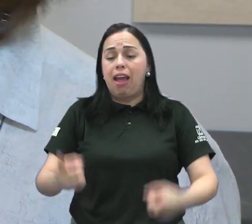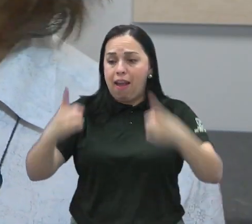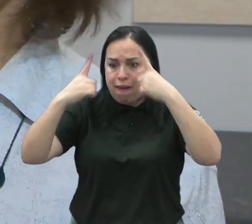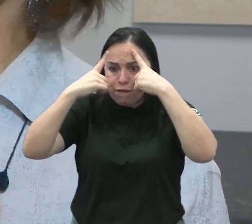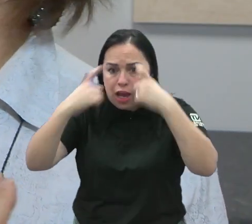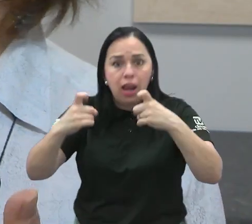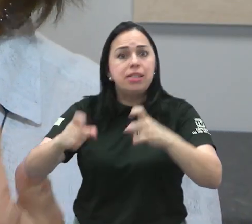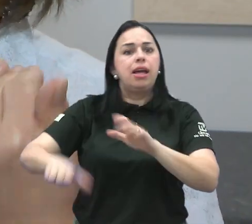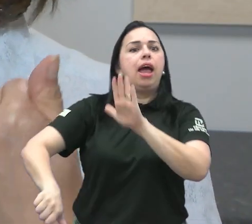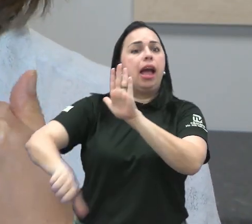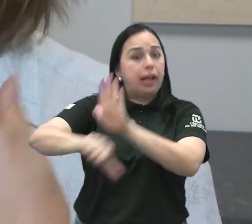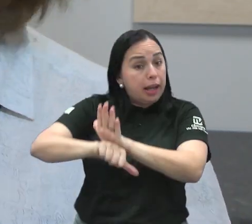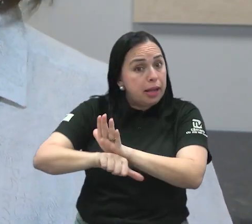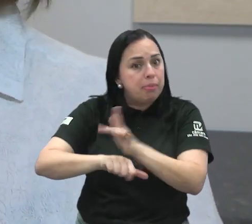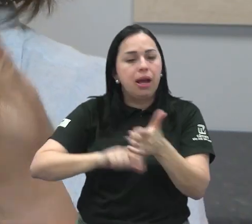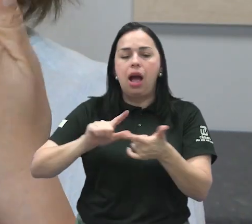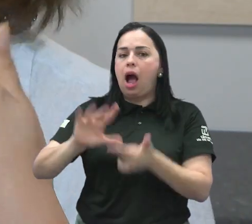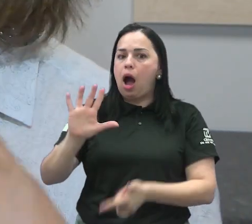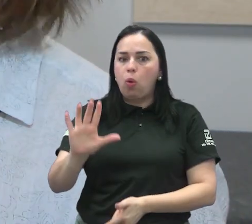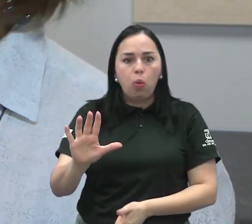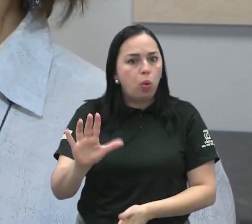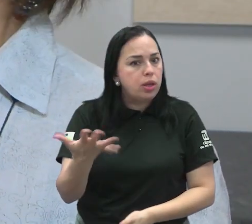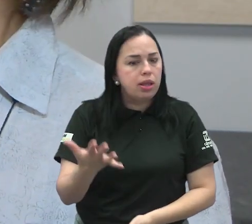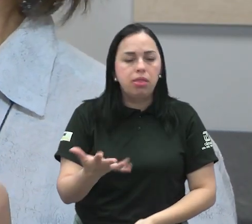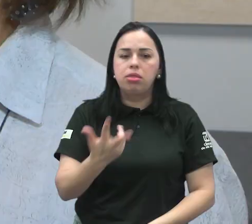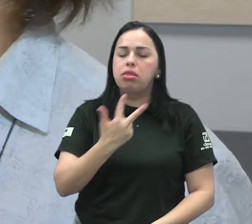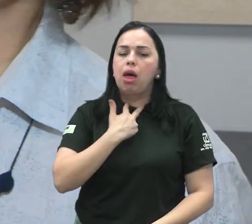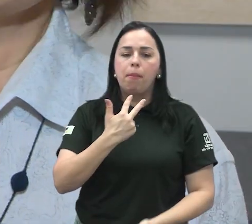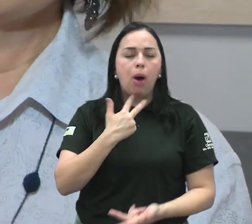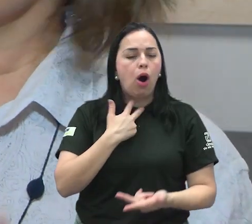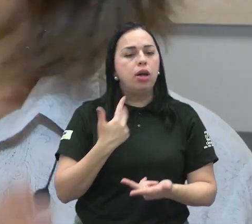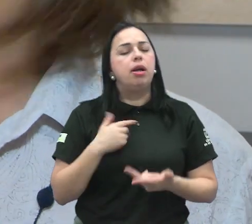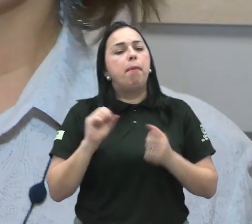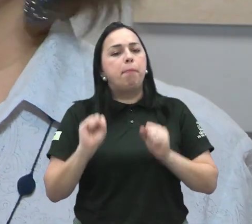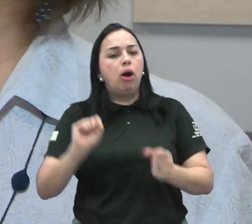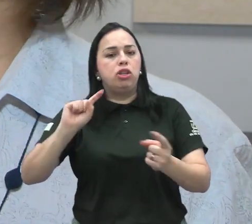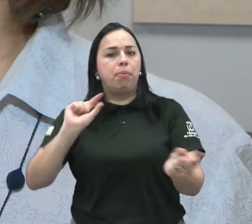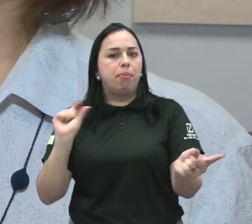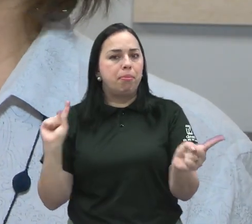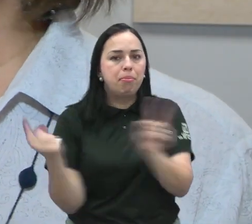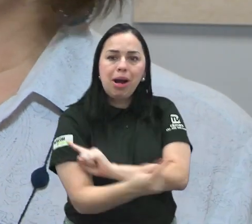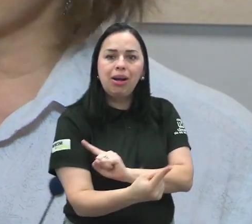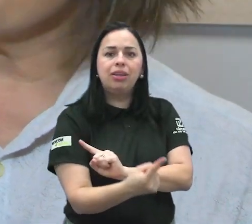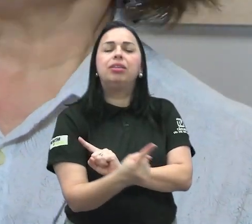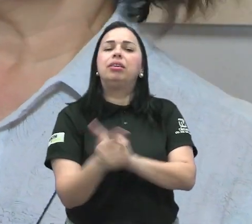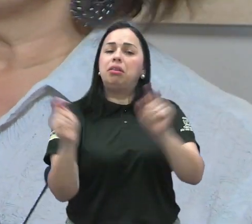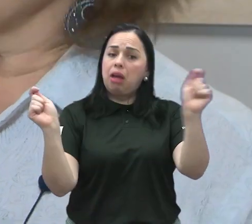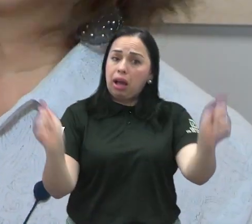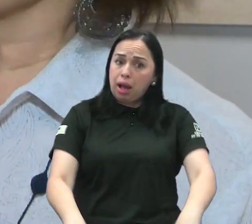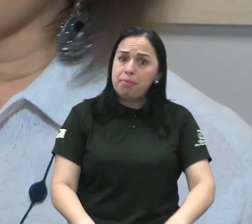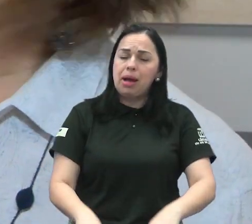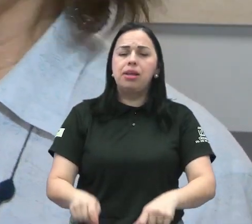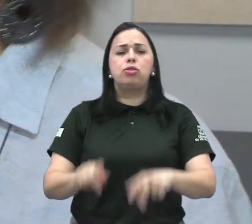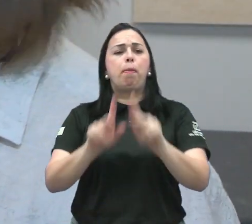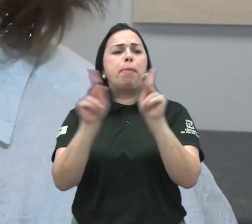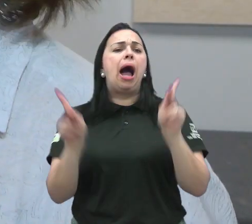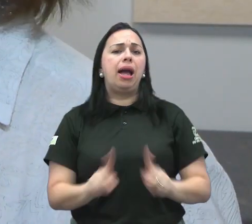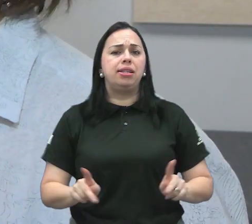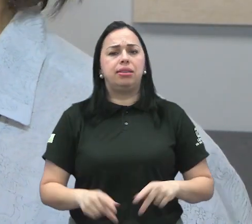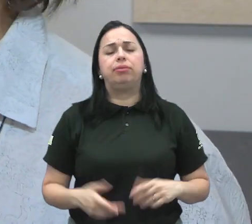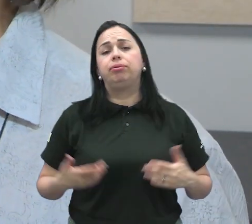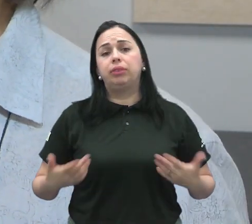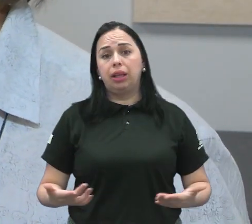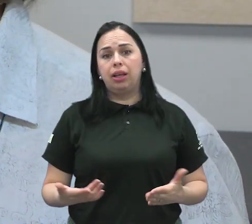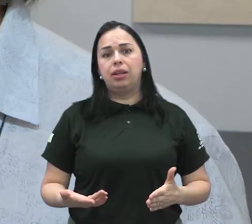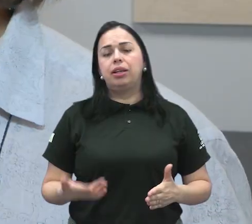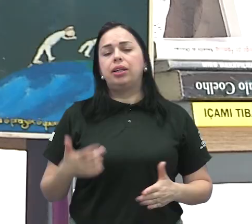de que isso é crime, que isso não pode acontecer, que existe uma outra realidade, um outro mundo é possível